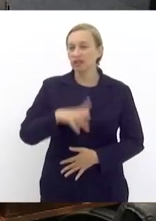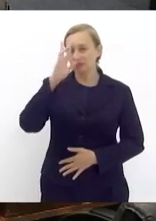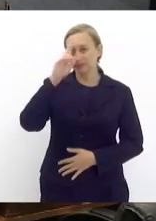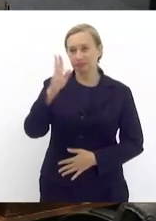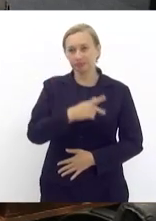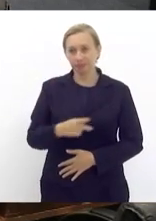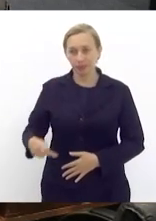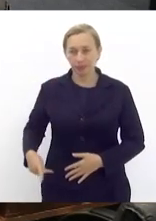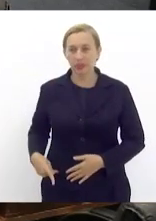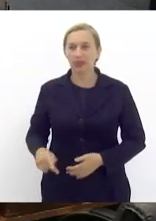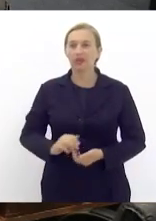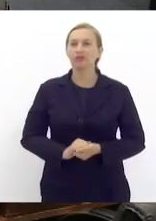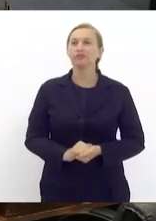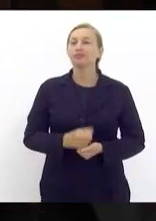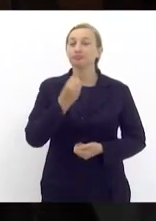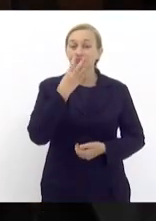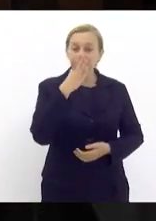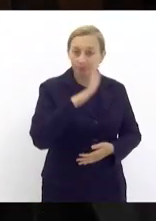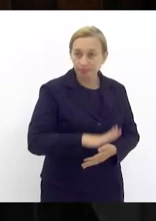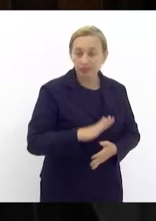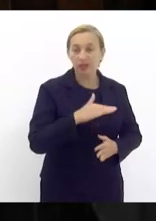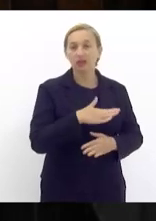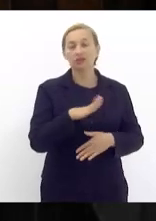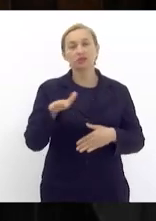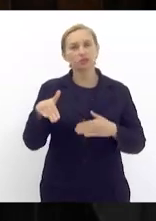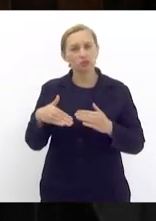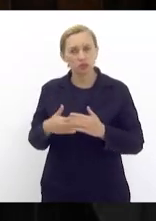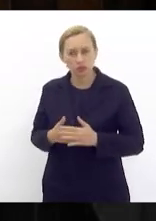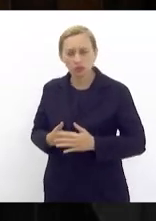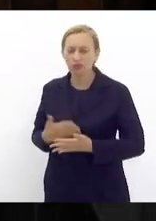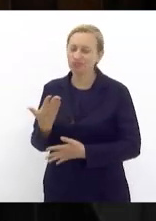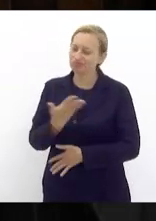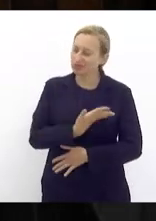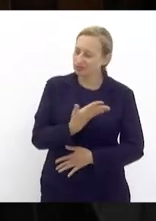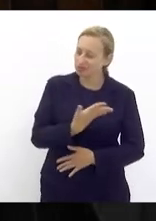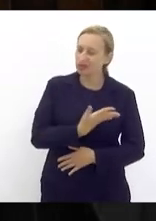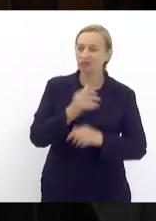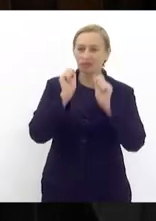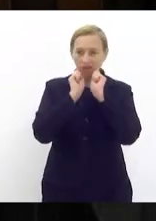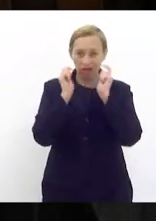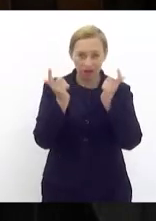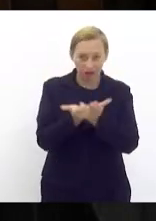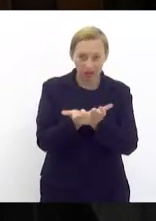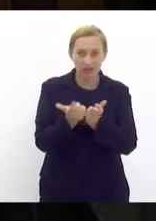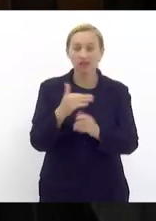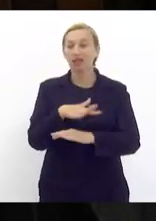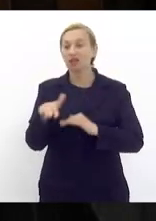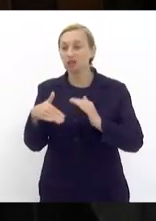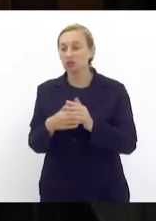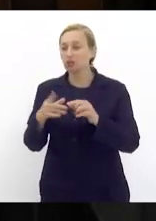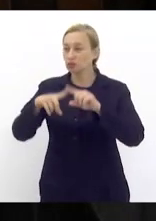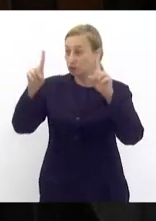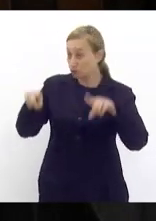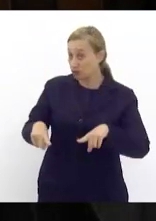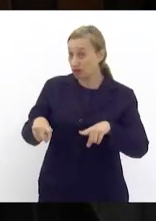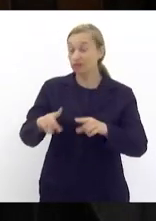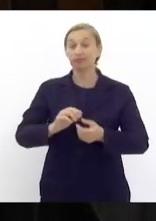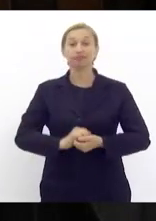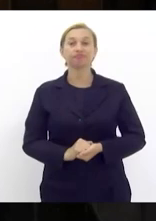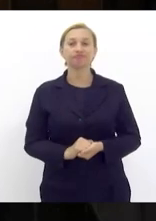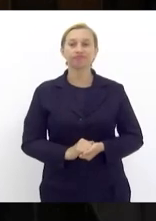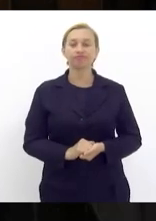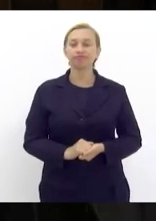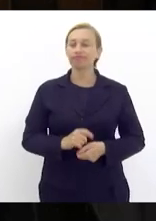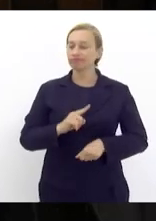presidente. Boa tarde a todos os colegas da Assembleia Legislativa, a todos os funcionários que aqui se encontram até